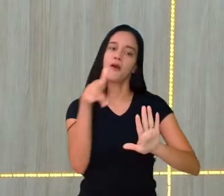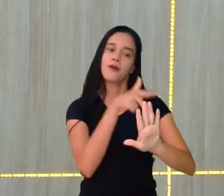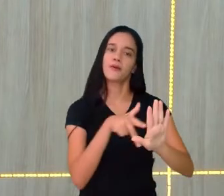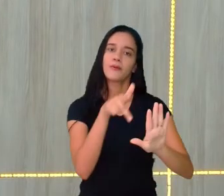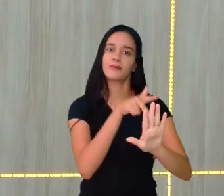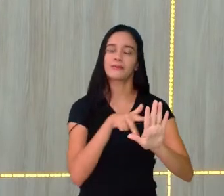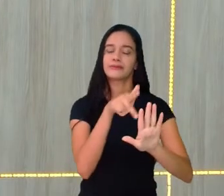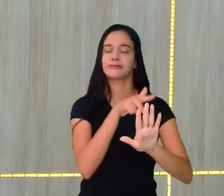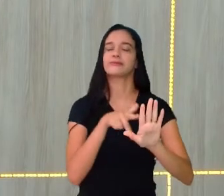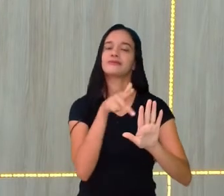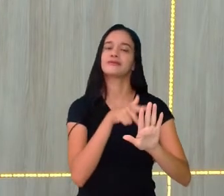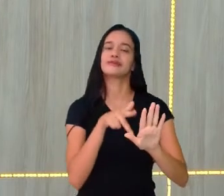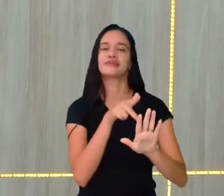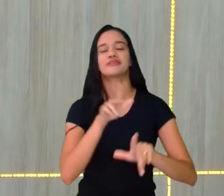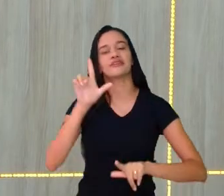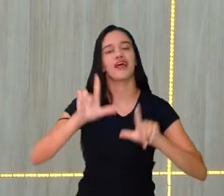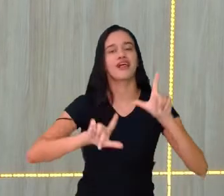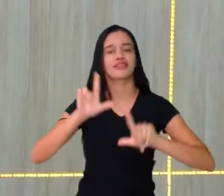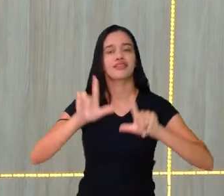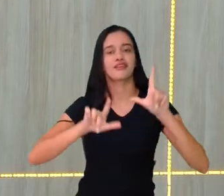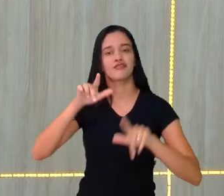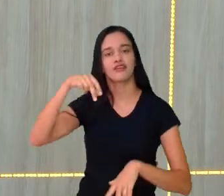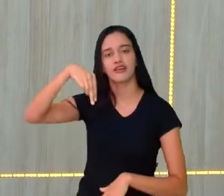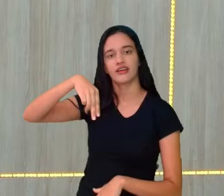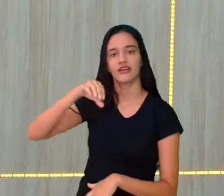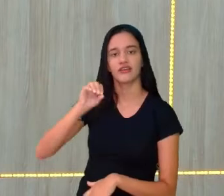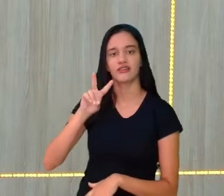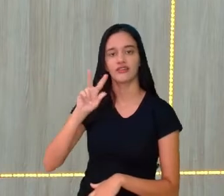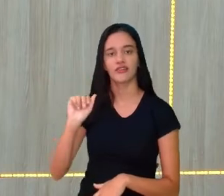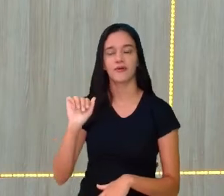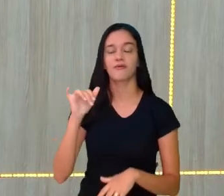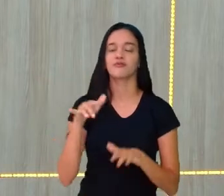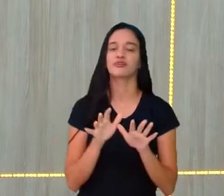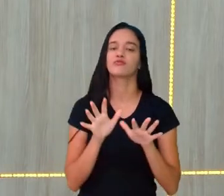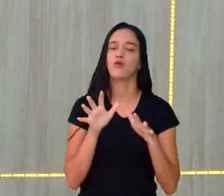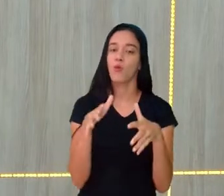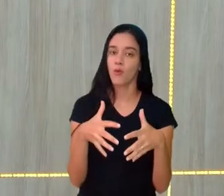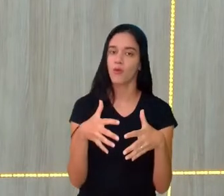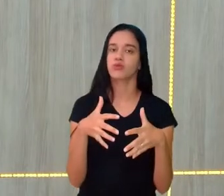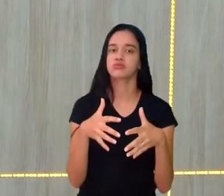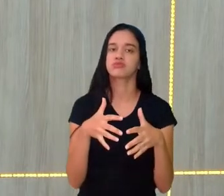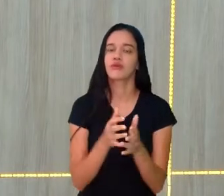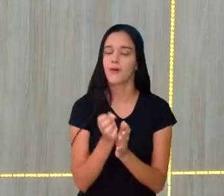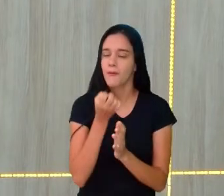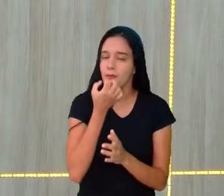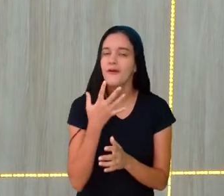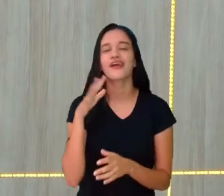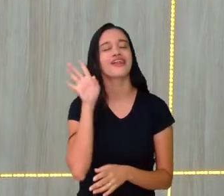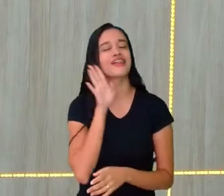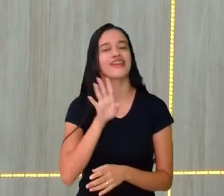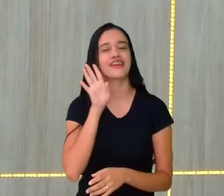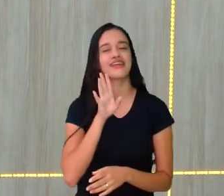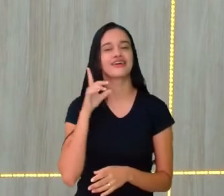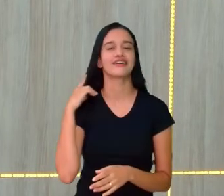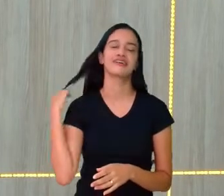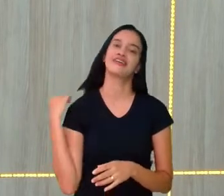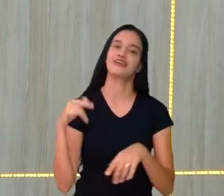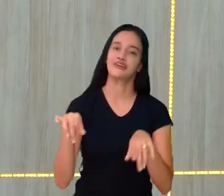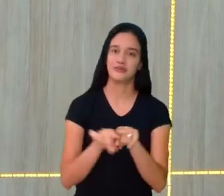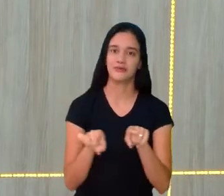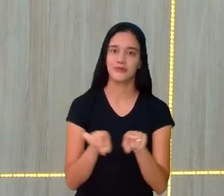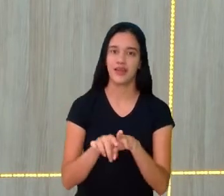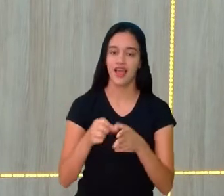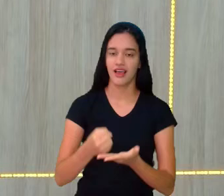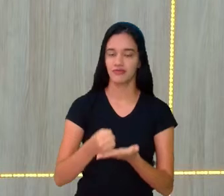da equipe da TV Nova, né? Então a gente tem uma equipe muito de boa aqui, muito legal, que nos ajuda para